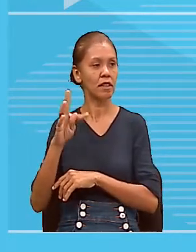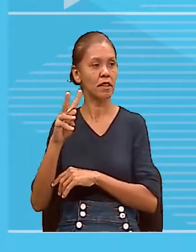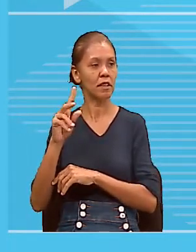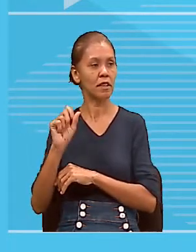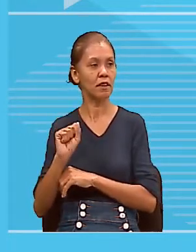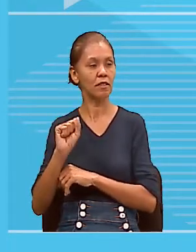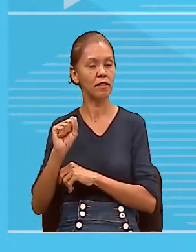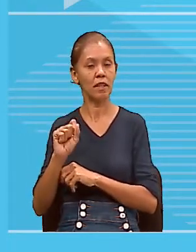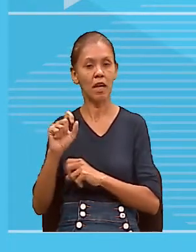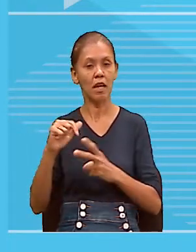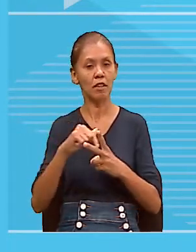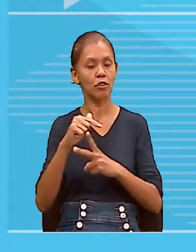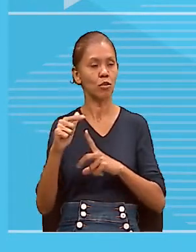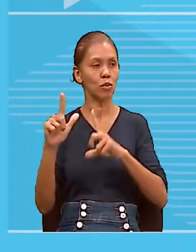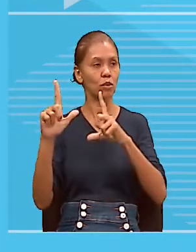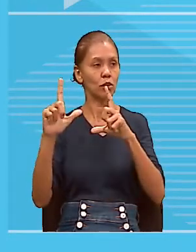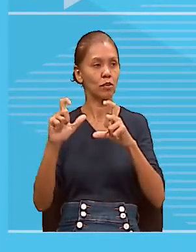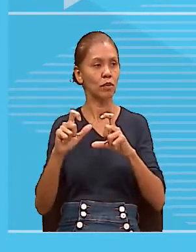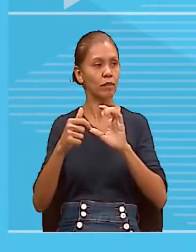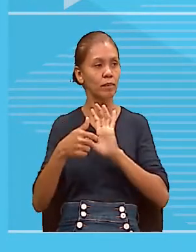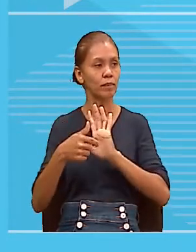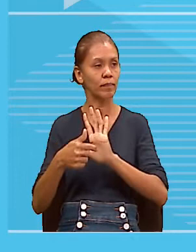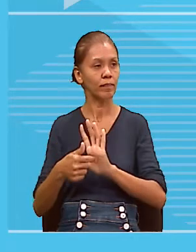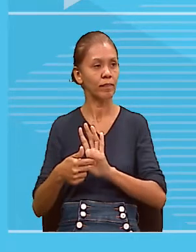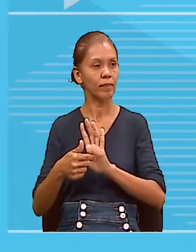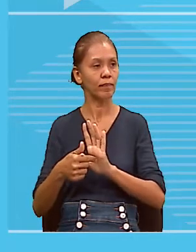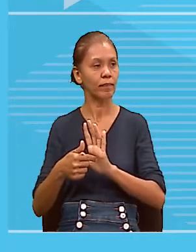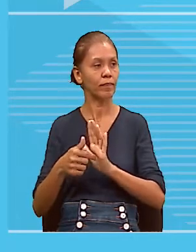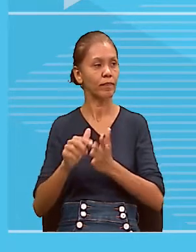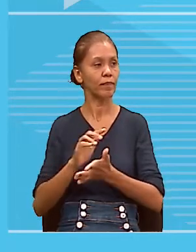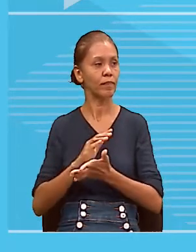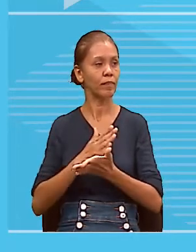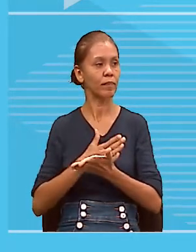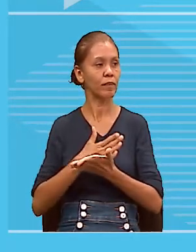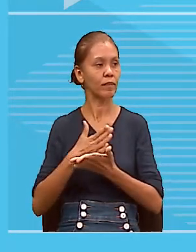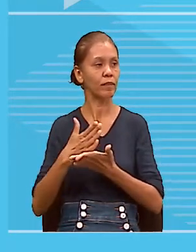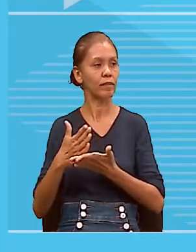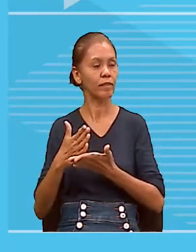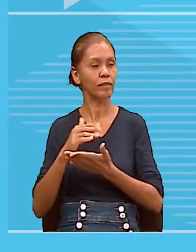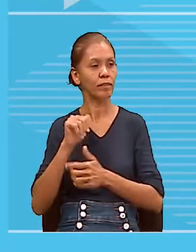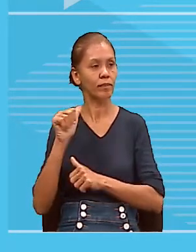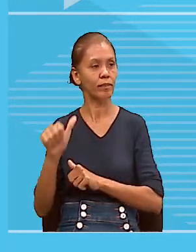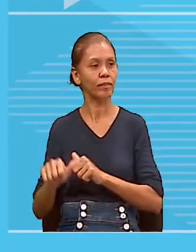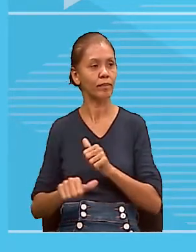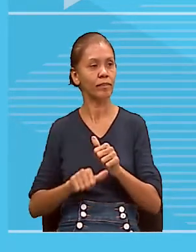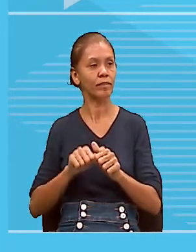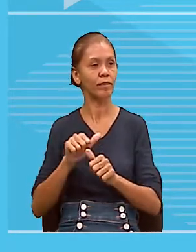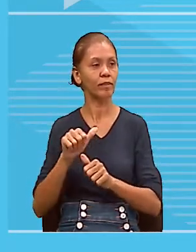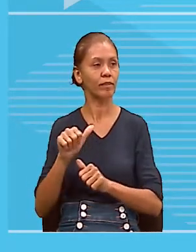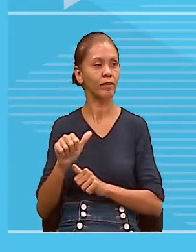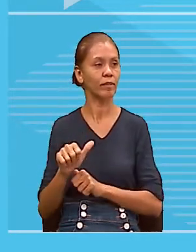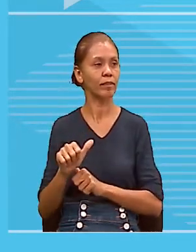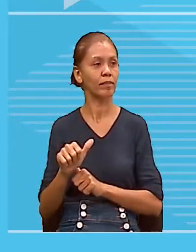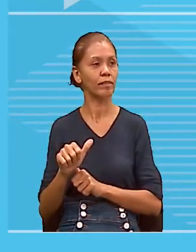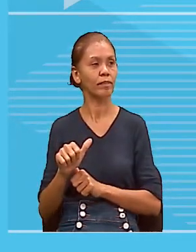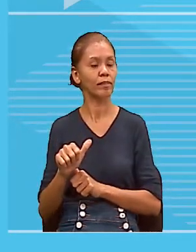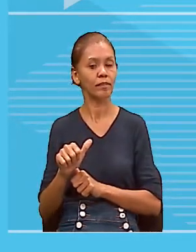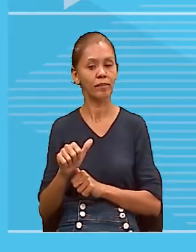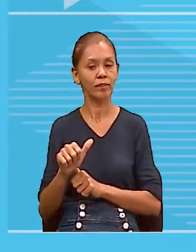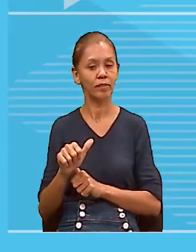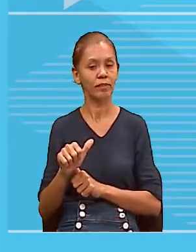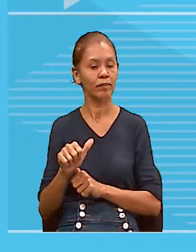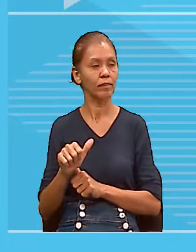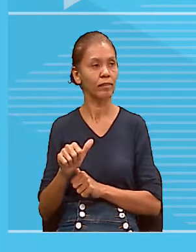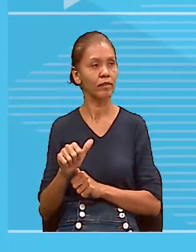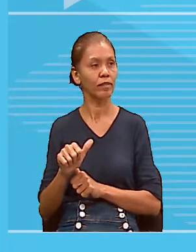fotografias mostrando que elas começam a se verticalizar nota da mente